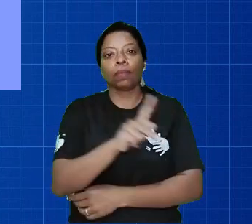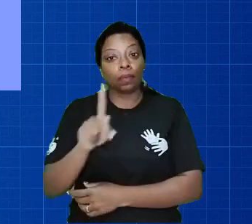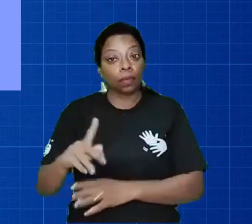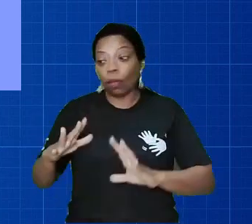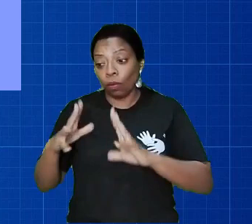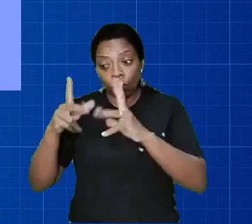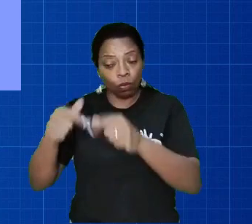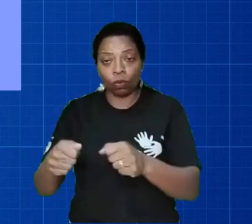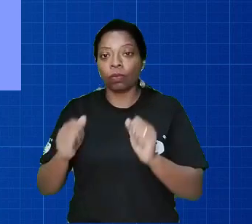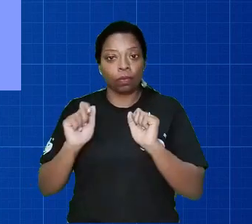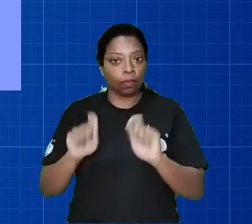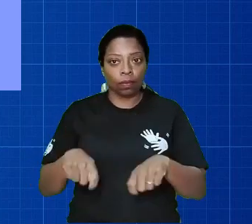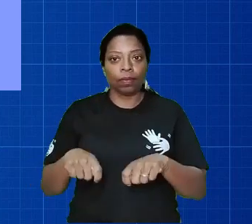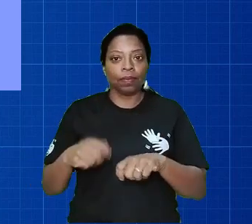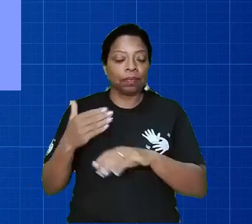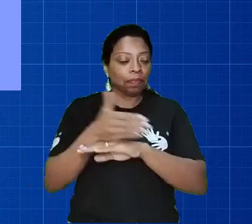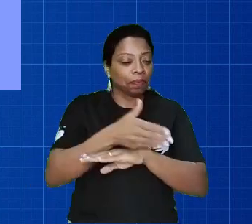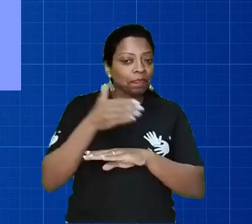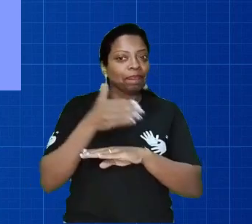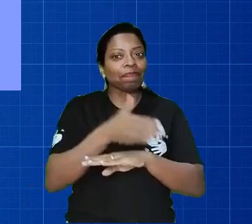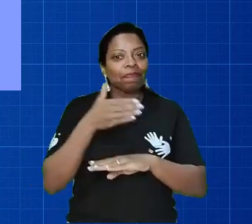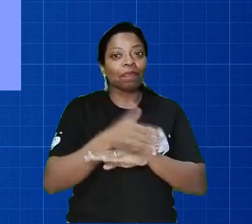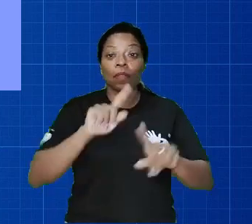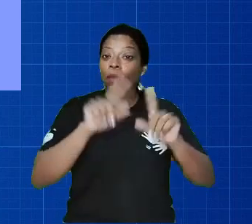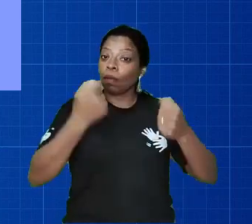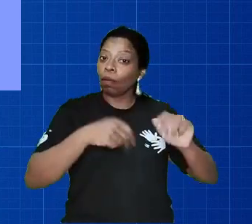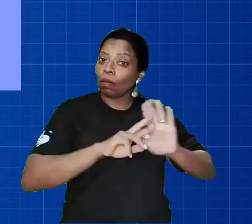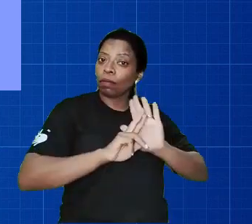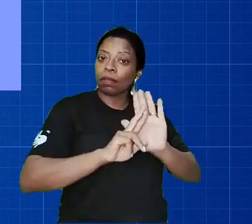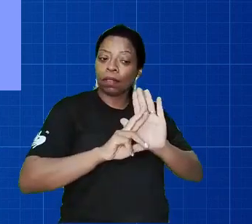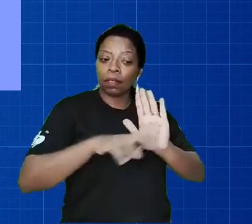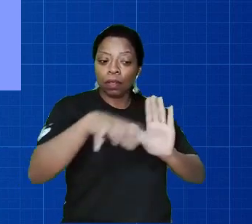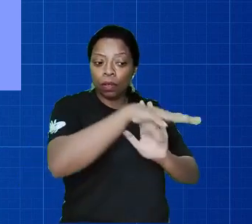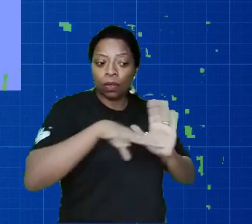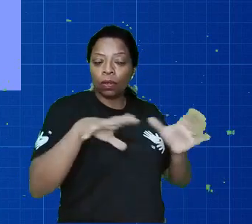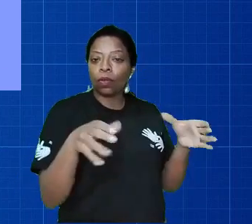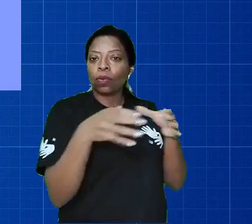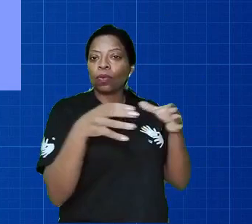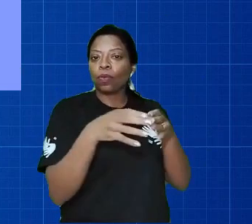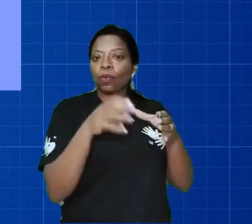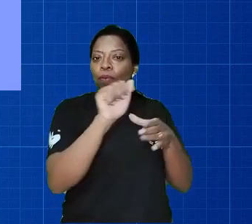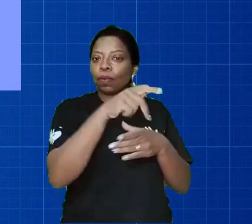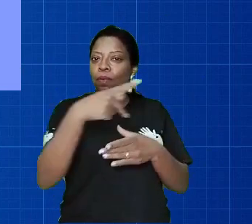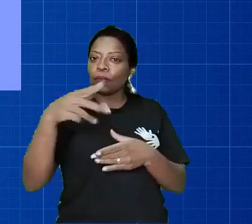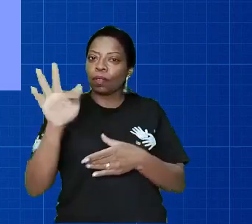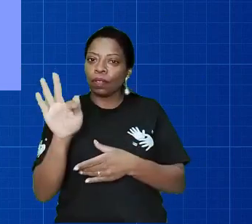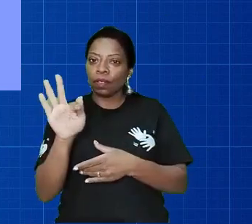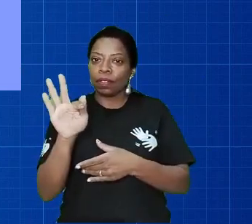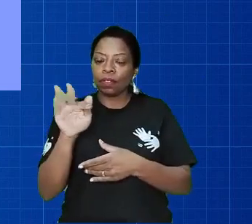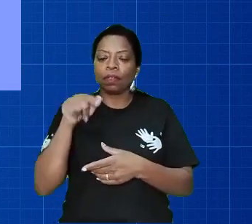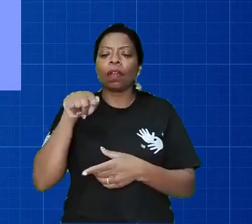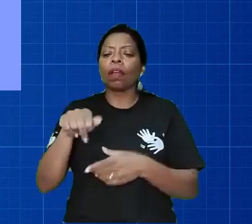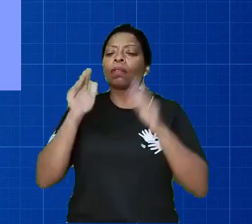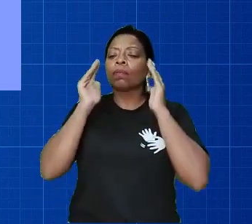que todos esses segmentos eles sejam representados em sua composição. Qual é a finalidade da